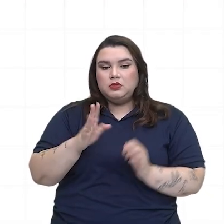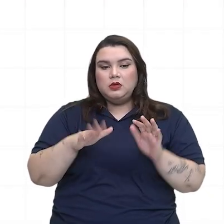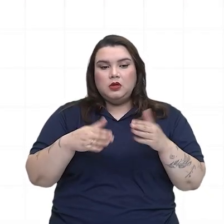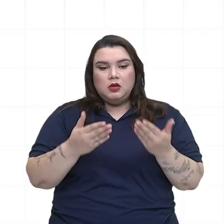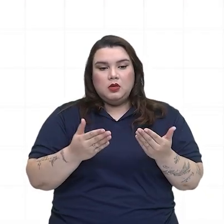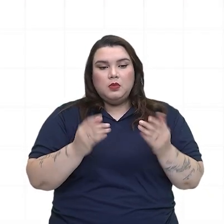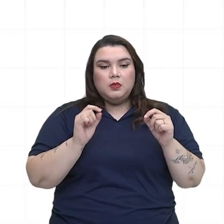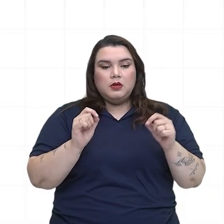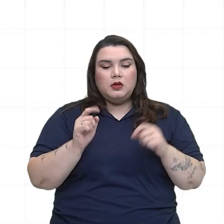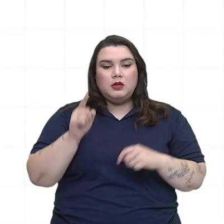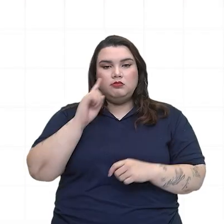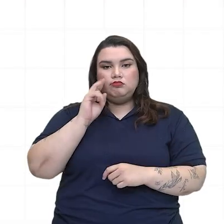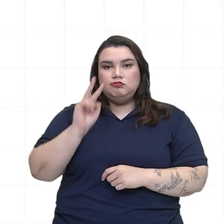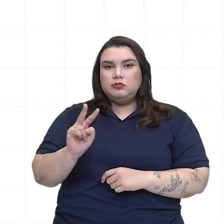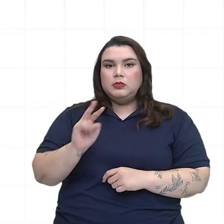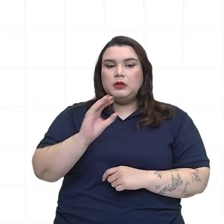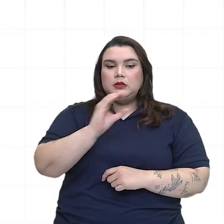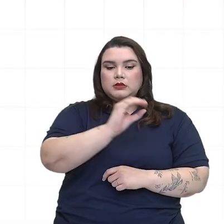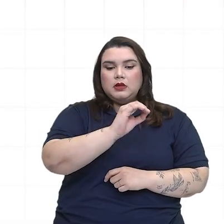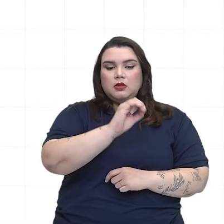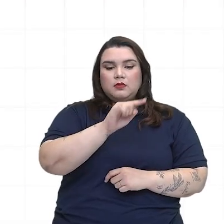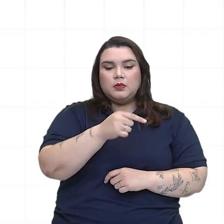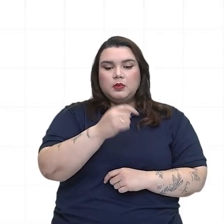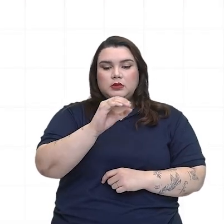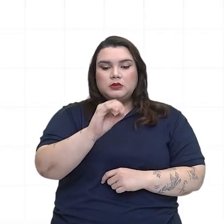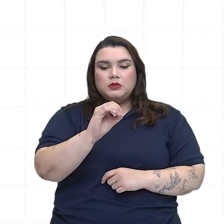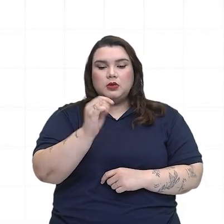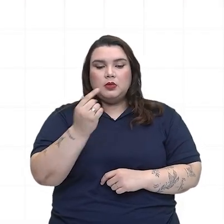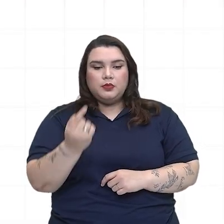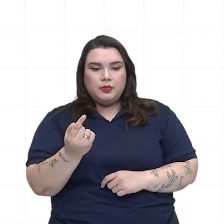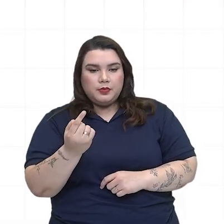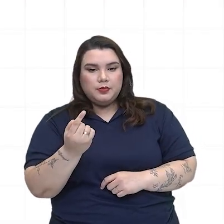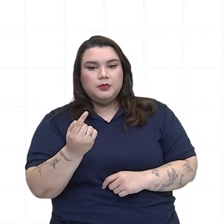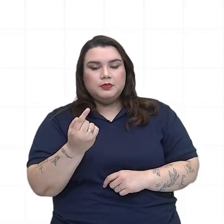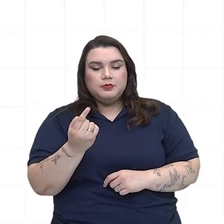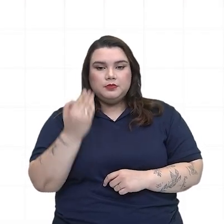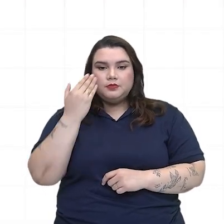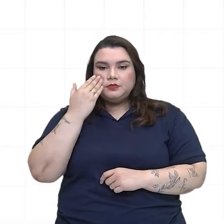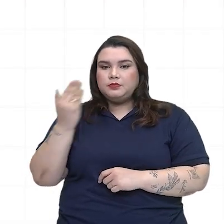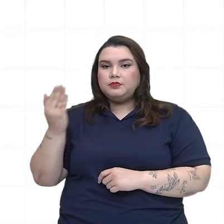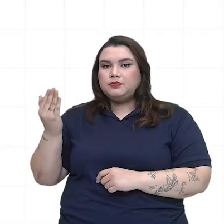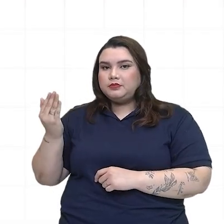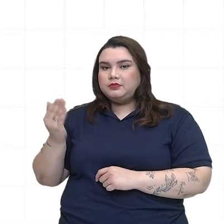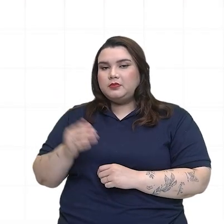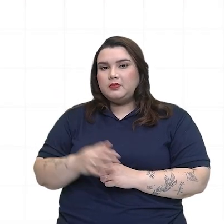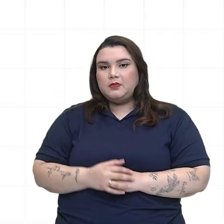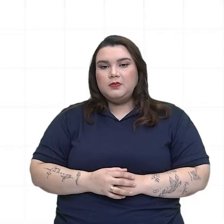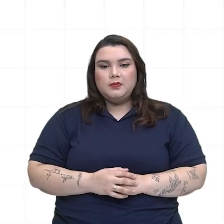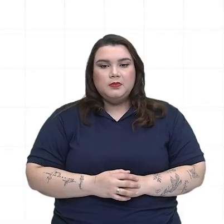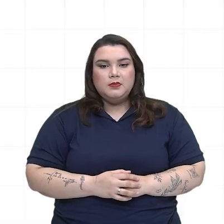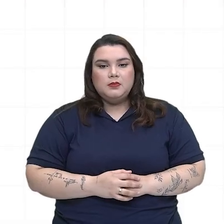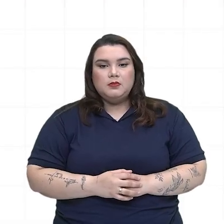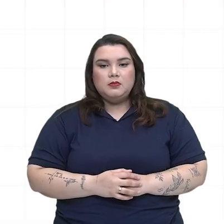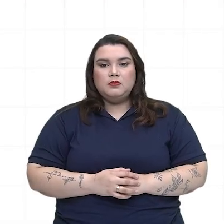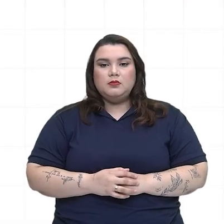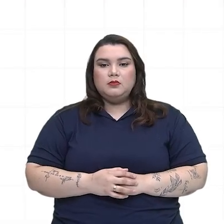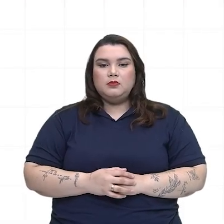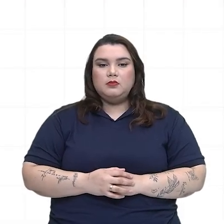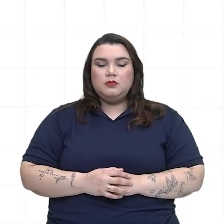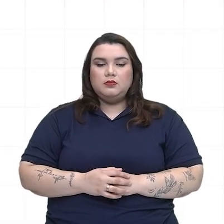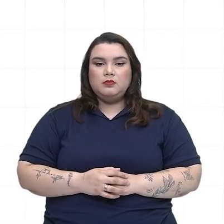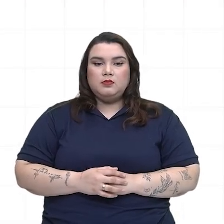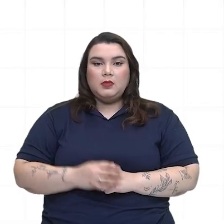fica aqui entre os 2 zeros. E qual é o resultado dessa multiplicação? No caso